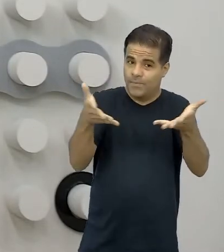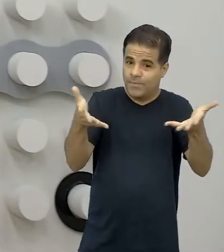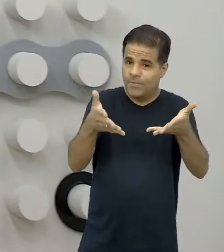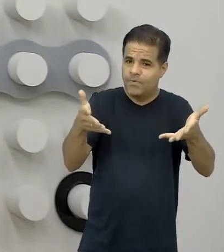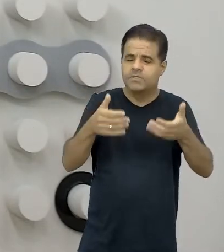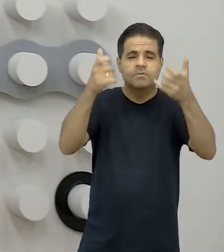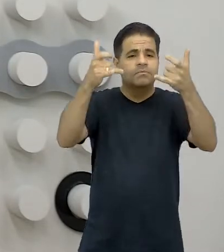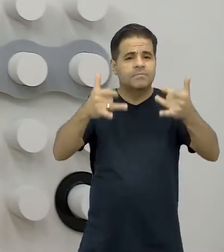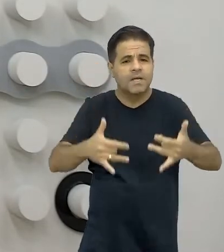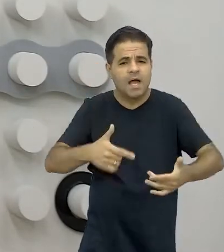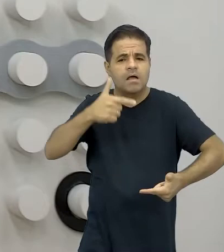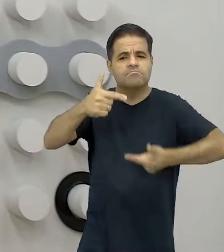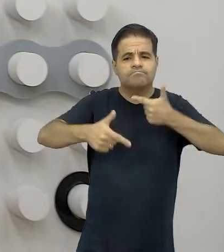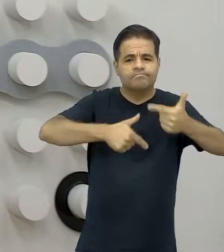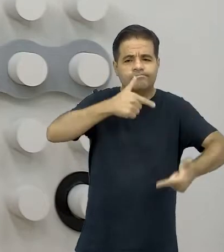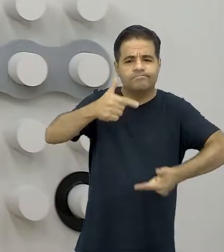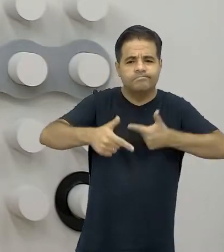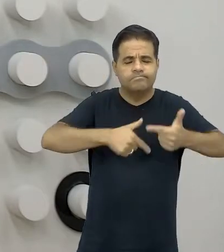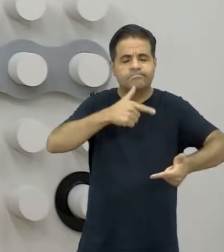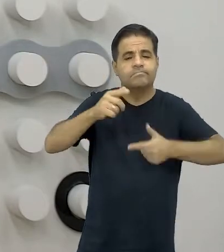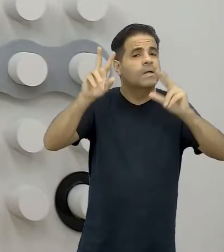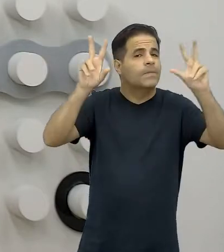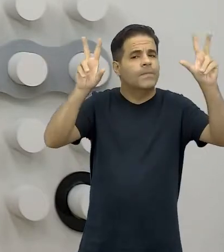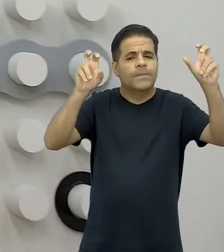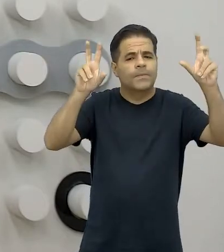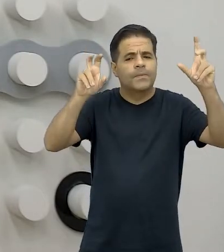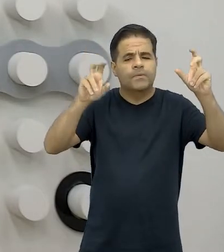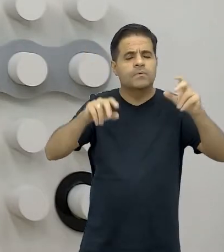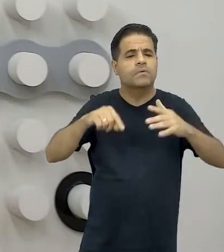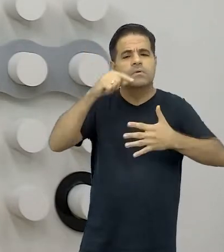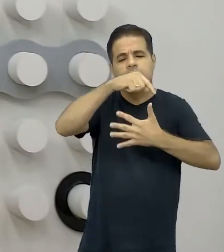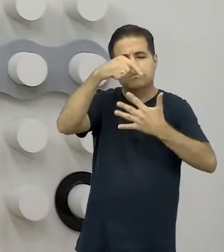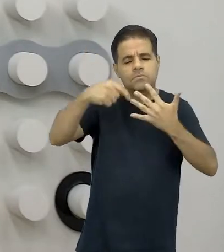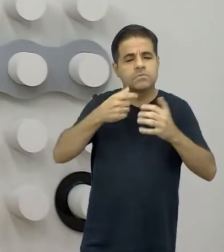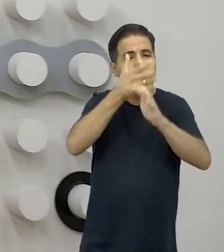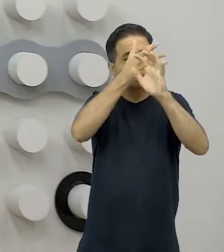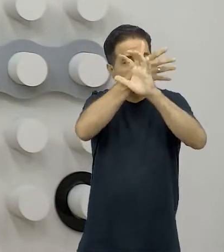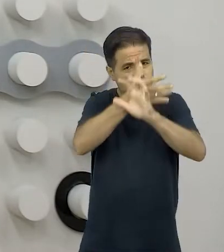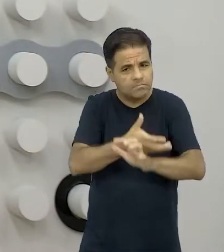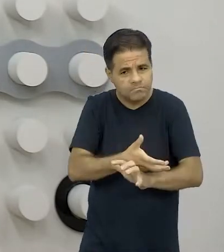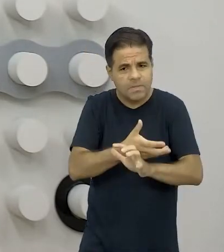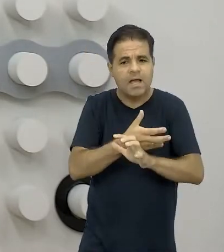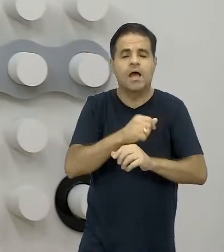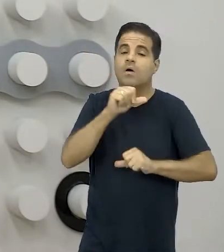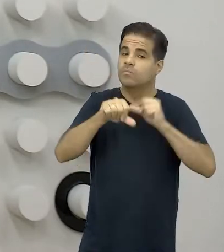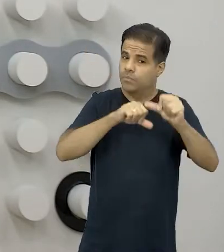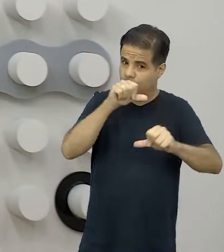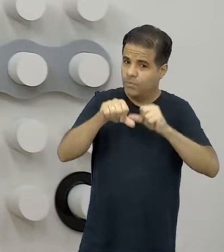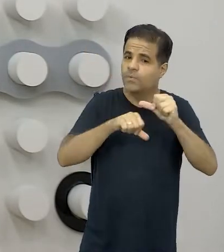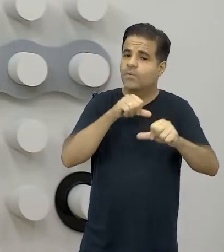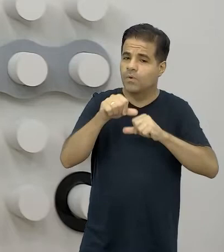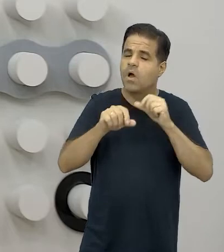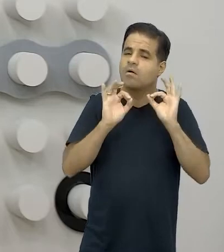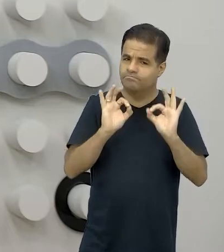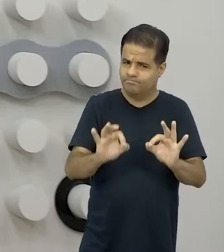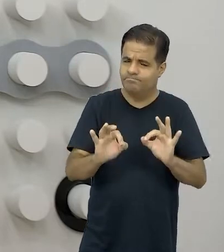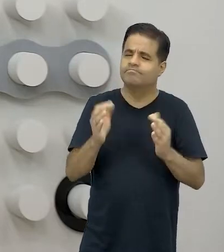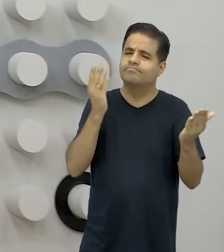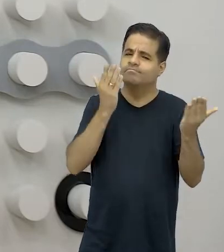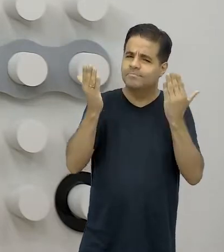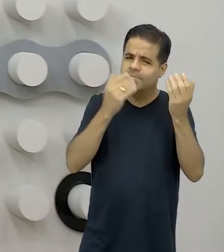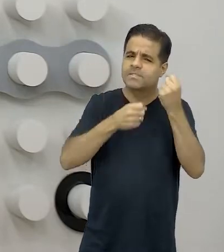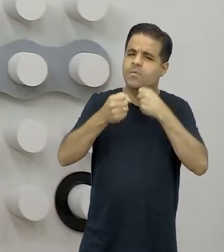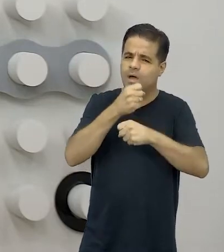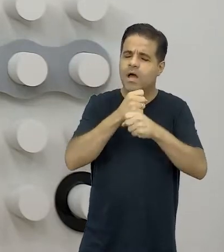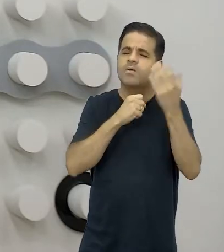nós estamos trabalhando esses assuntos que são do componente curricular, tá certo? Mudou um pouquinho em relação ao ano